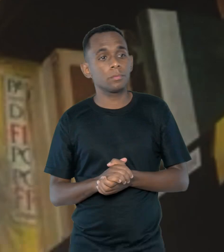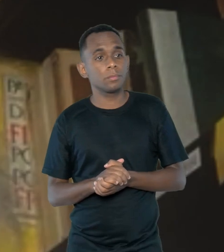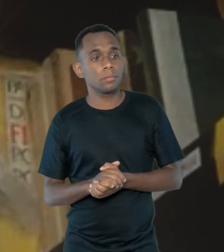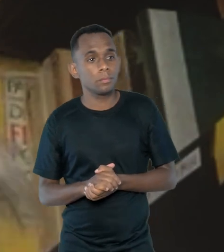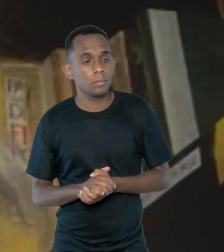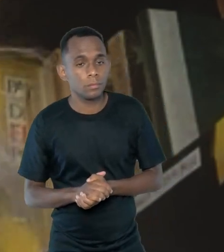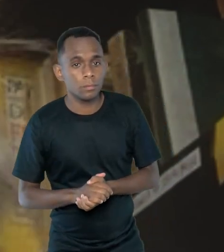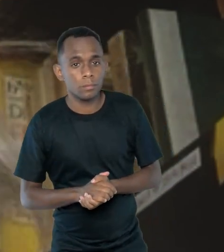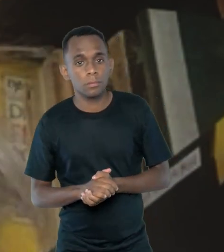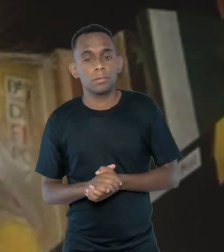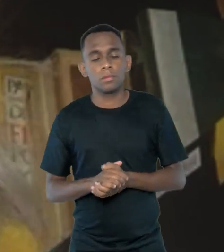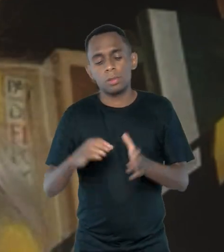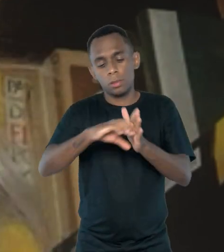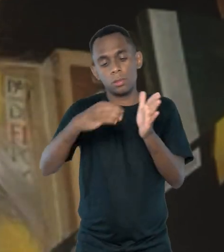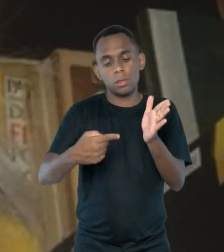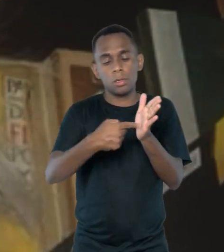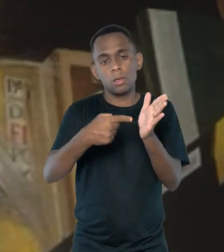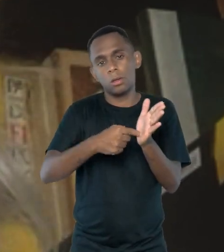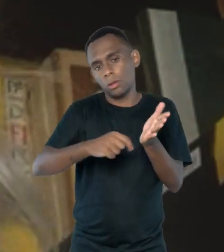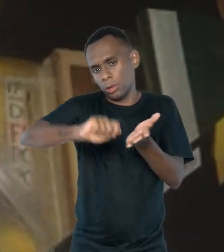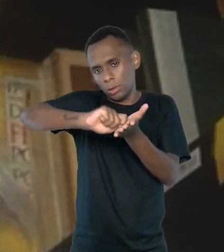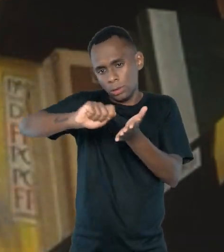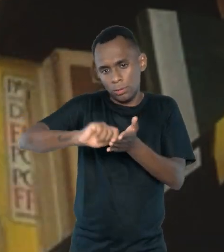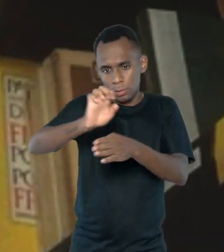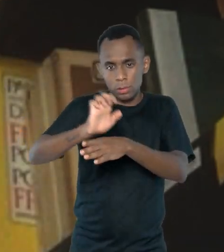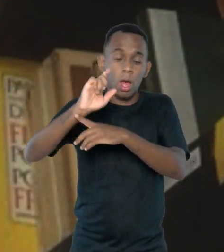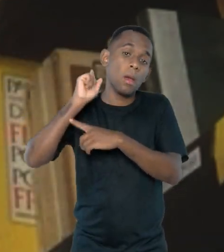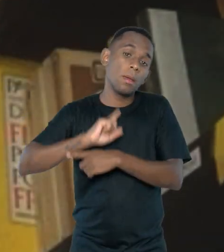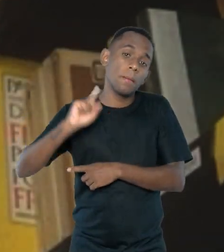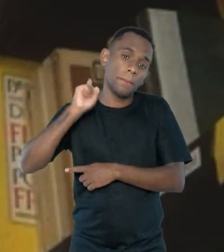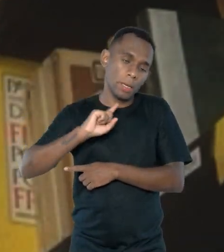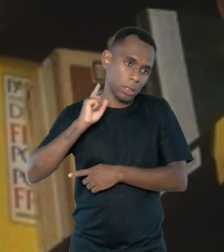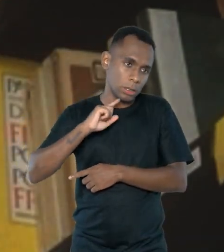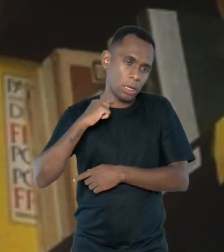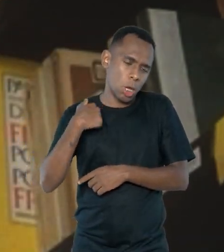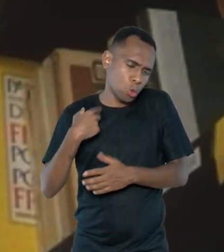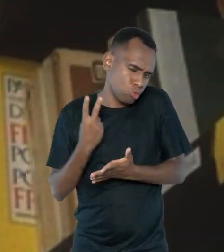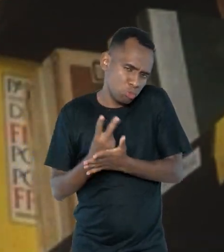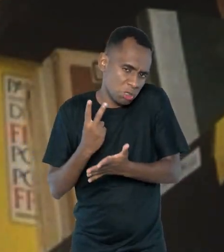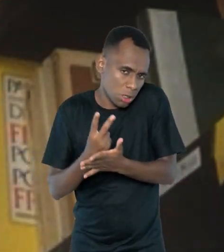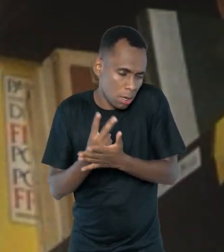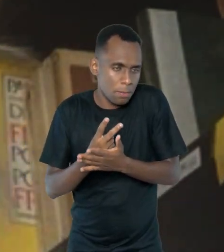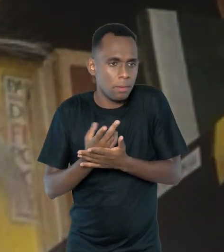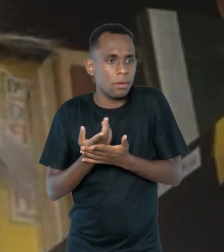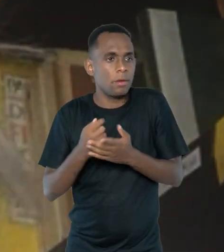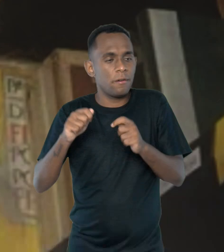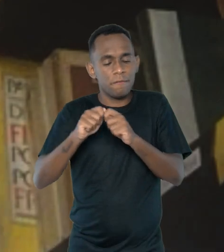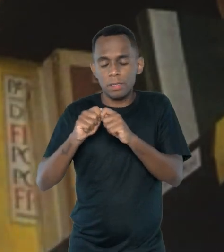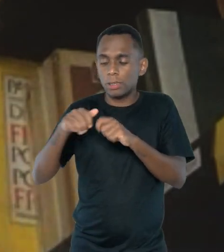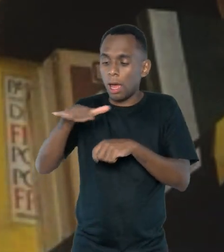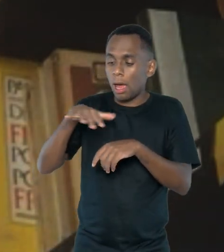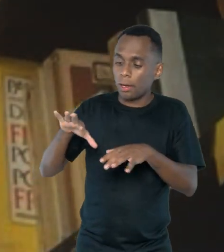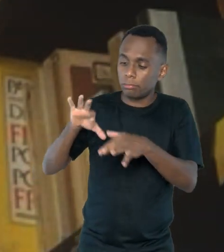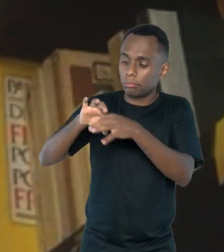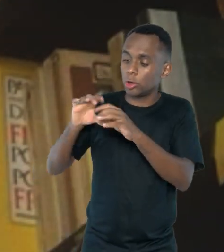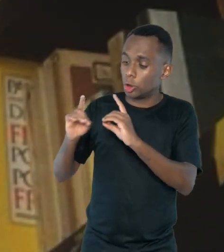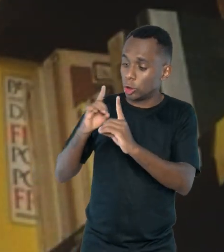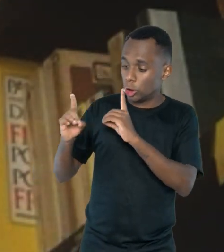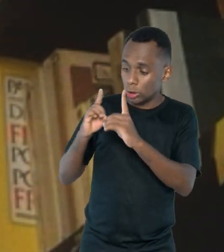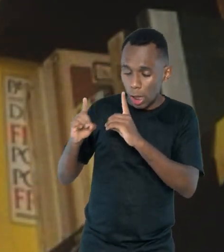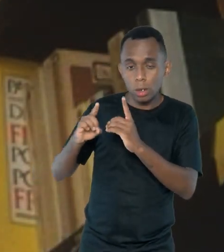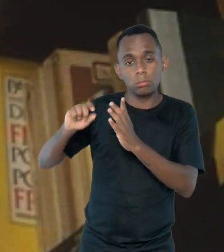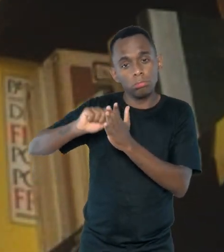O Barreto era cronista do Estado de Minas. Eu sempre fazendo material didático